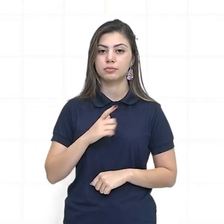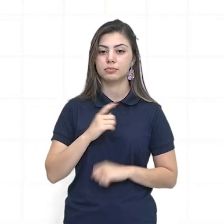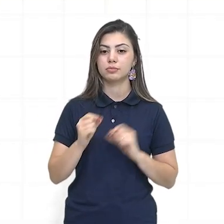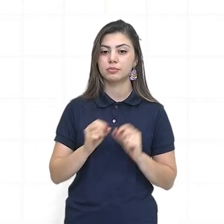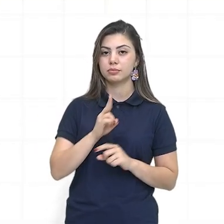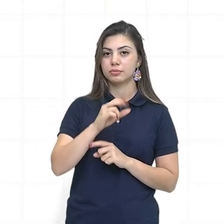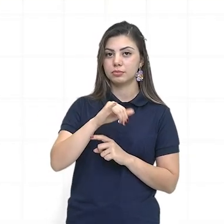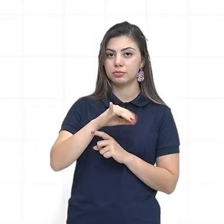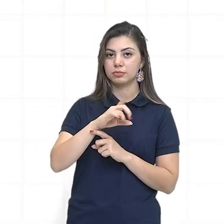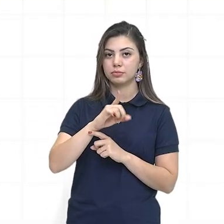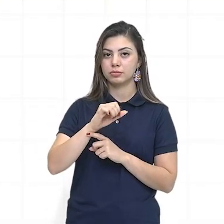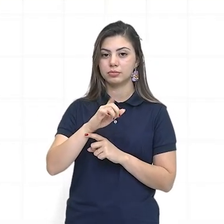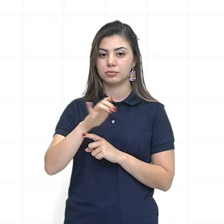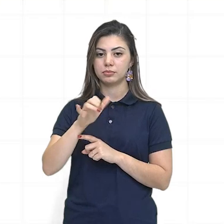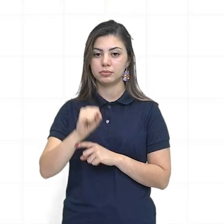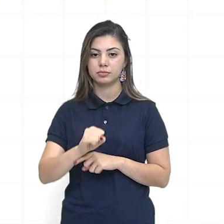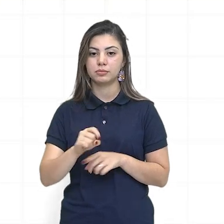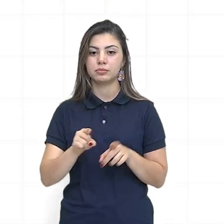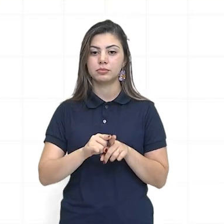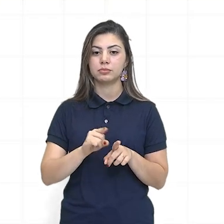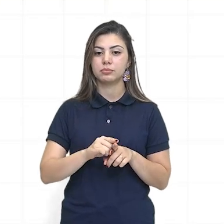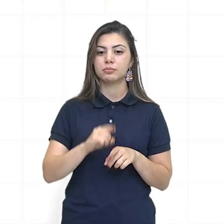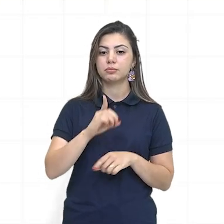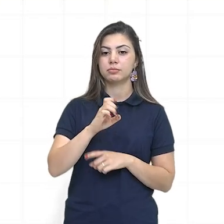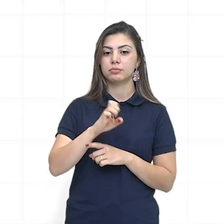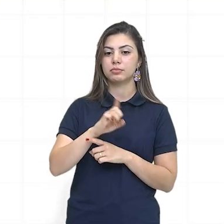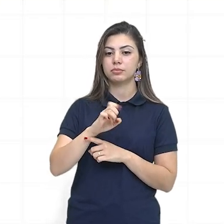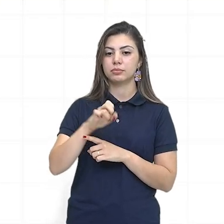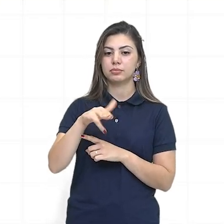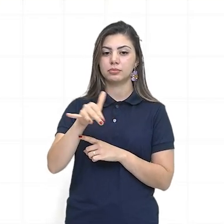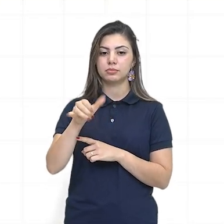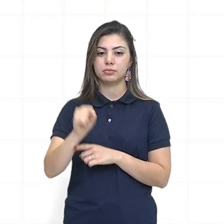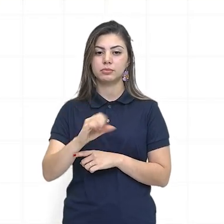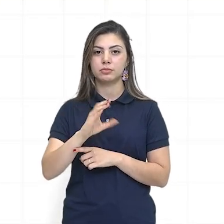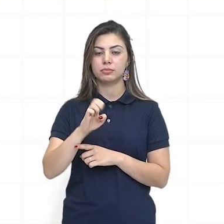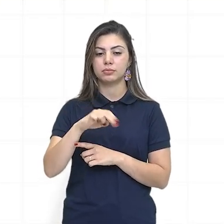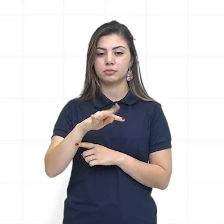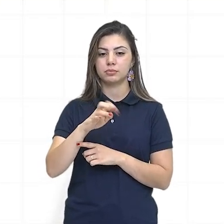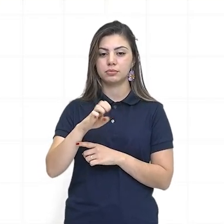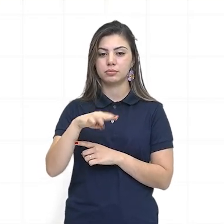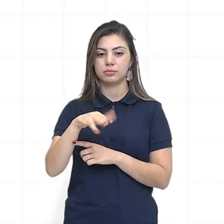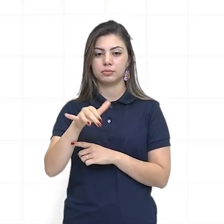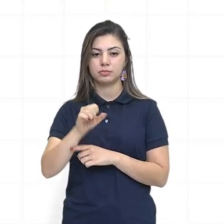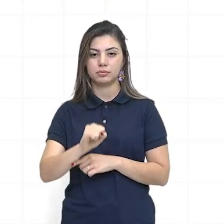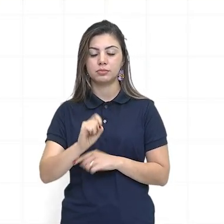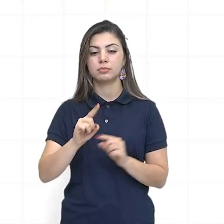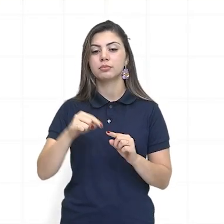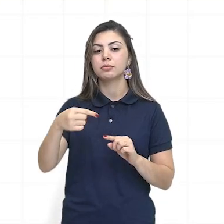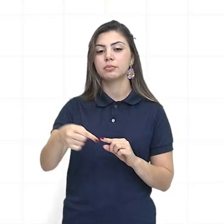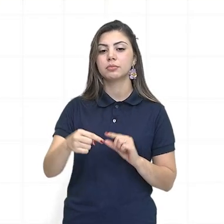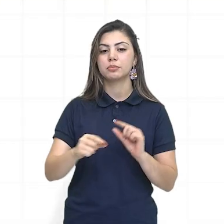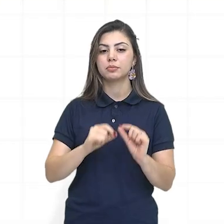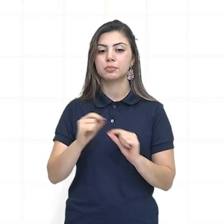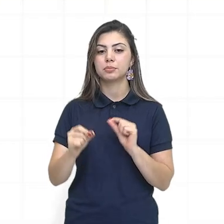unidades, as dezenas, as centenas. Aí em seguida